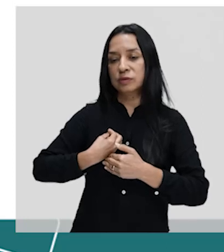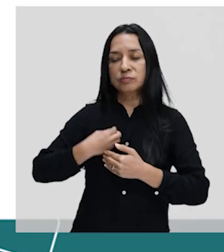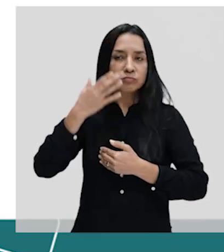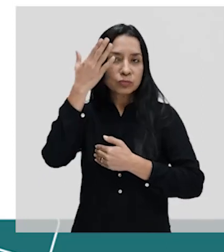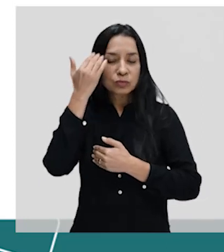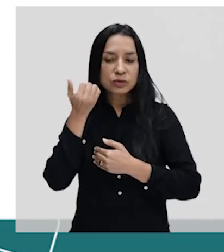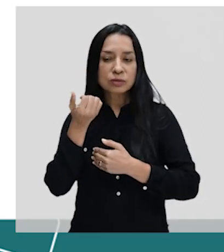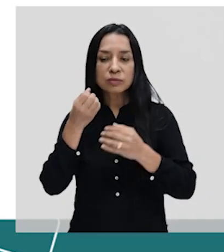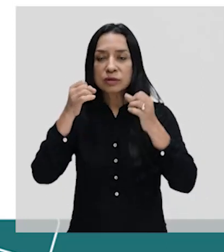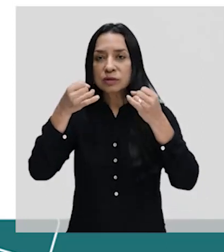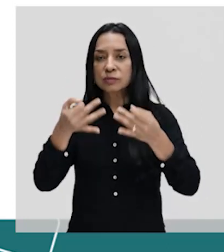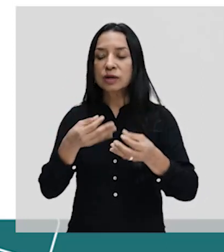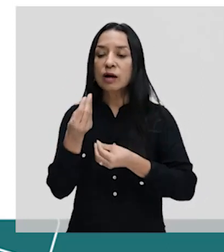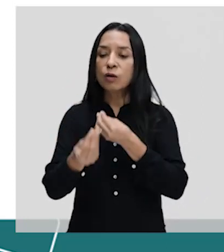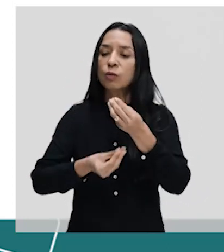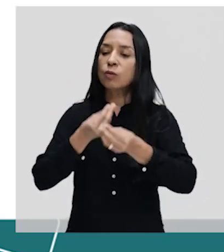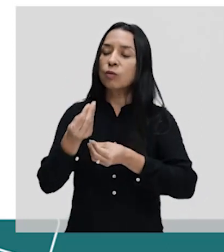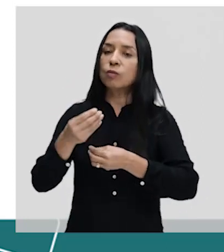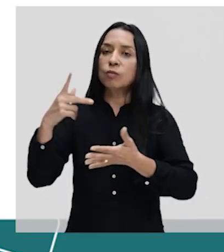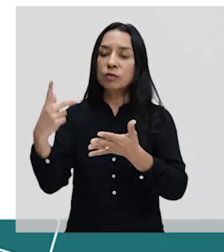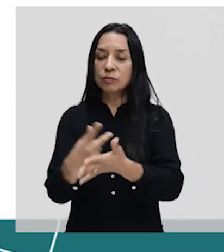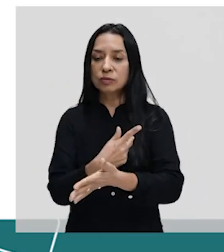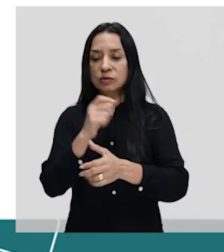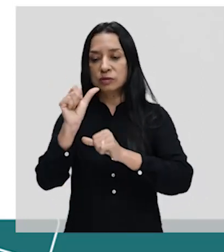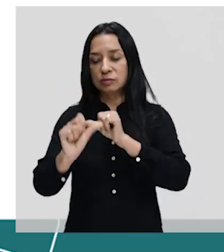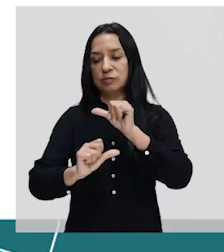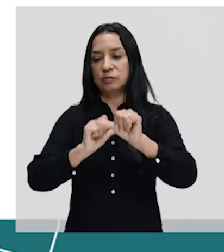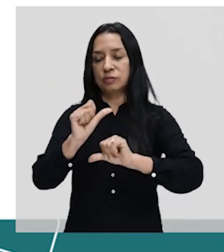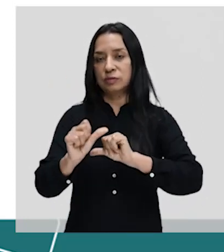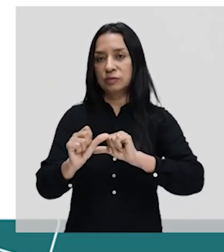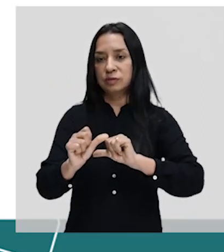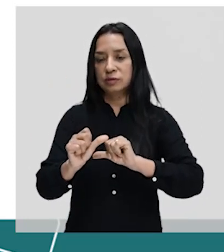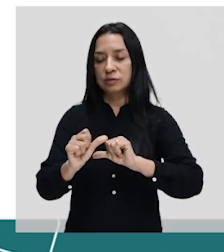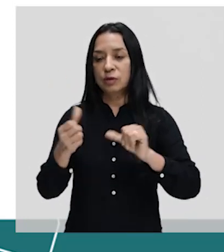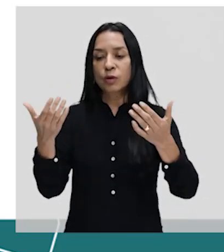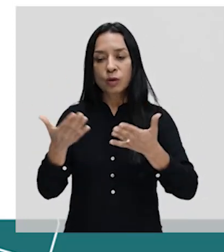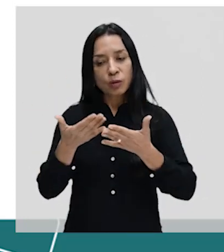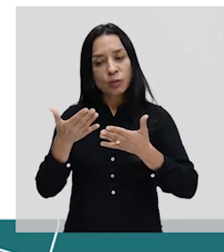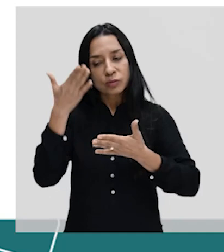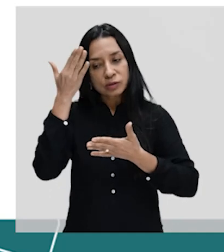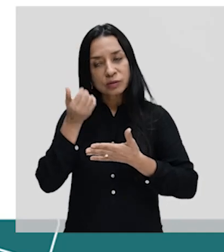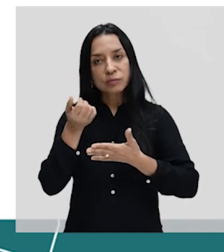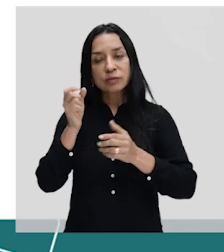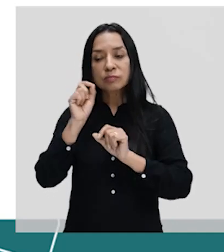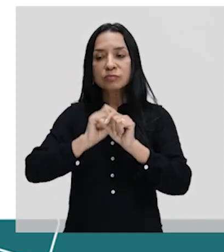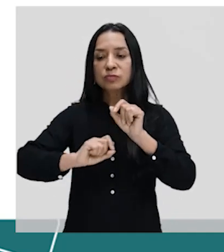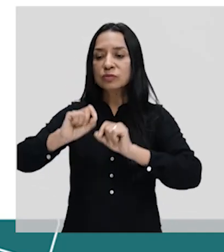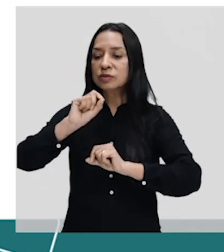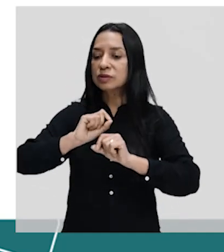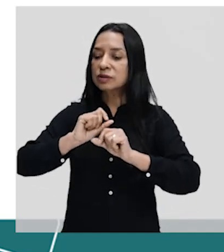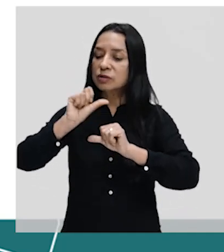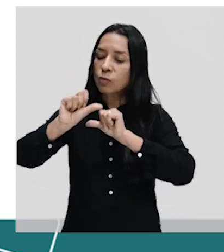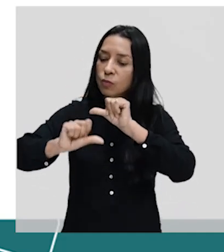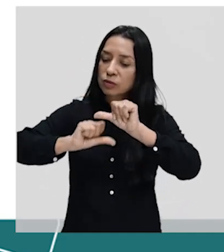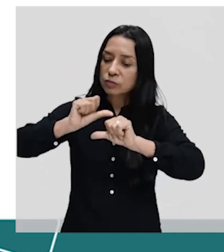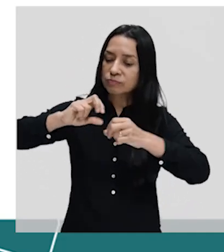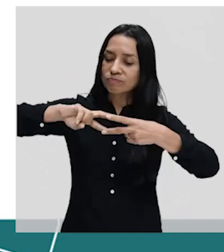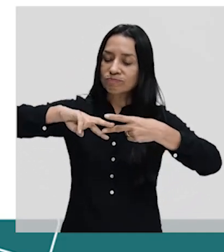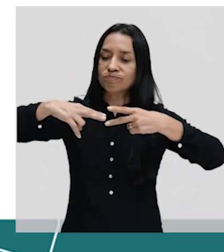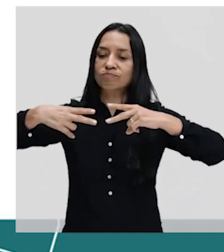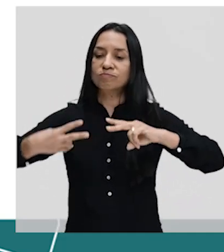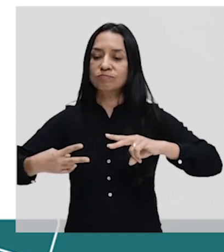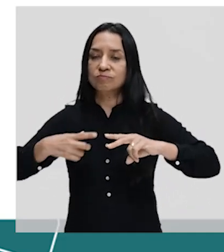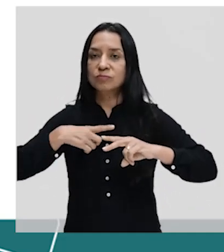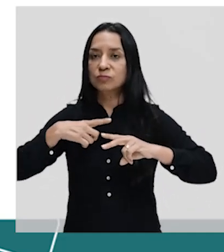mudanças ocorriam, como é que elas aconteciam. Que essas mudanças nós sabemos hoje que são as mutações genéticas. E elas têm um mecanismo bem explicado,